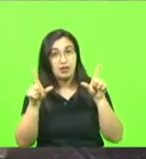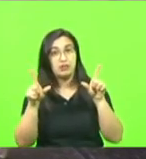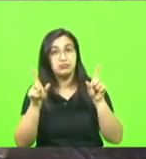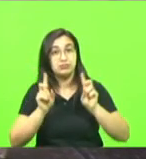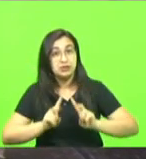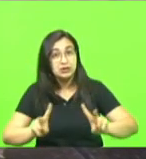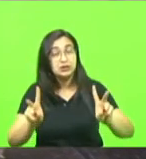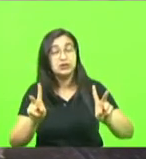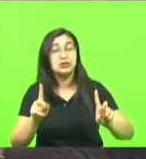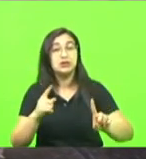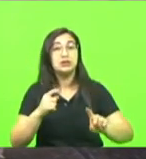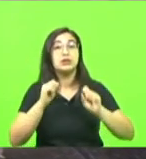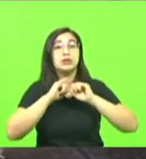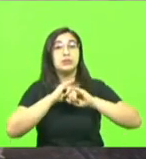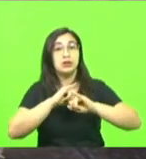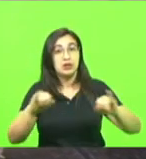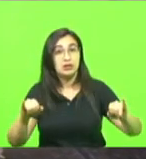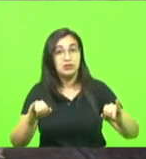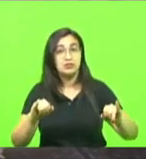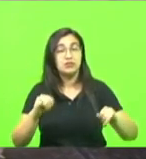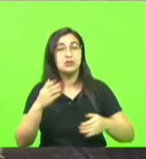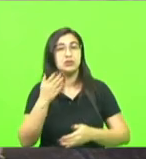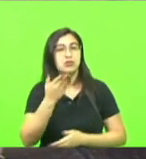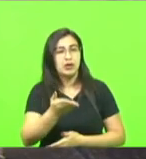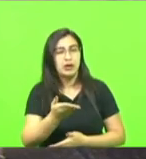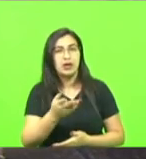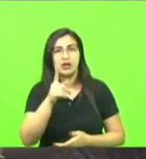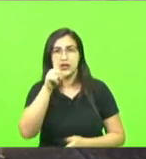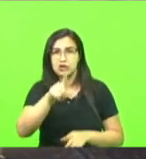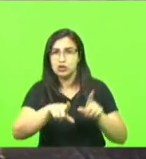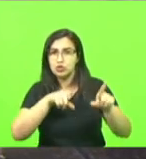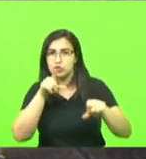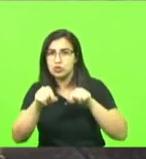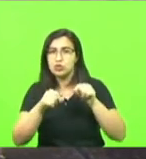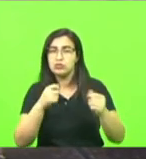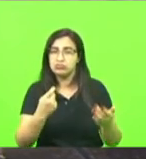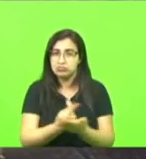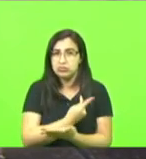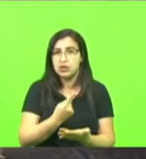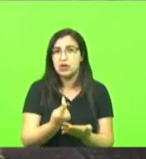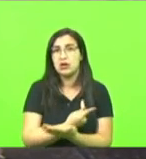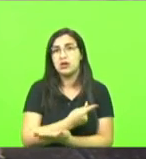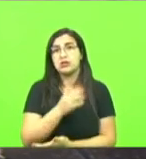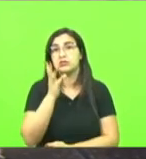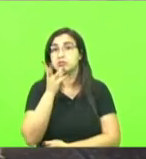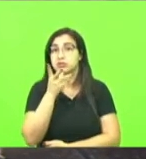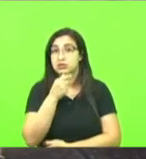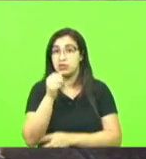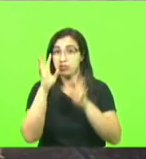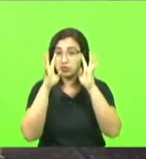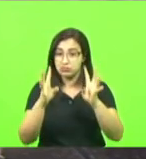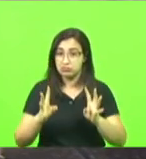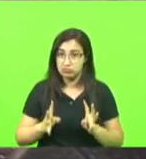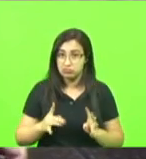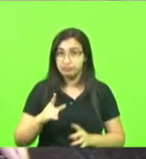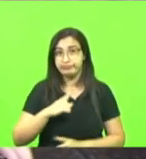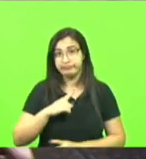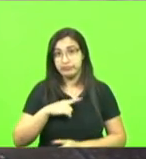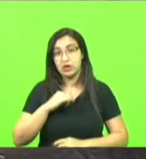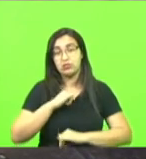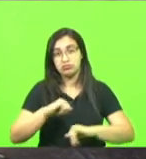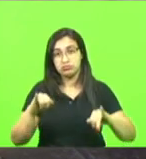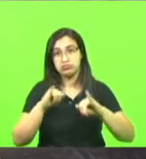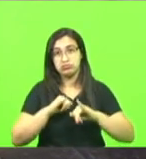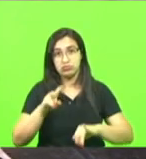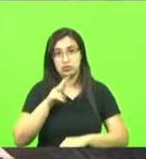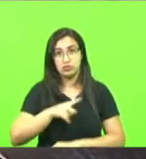dizer que este caminho está errado, mesmo que eu ainda demore muito para ser ouvido. Muito obrigado, deputado.